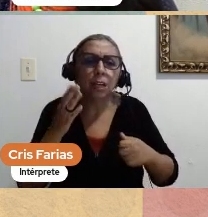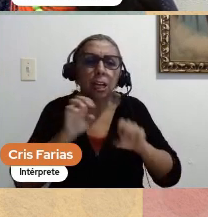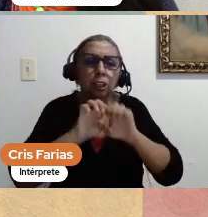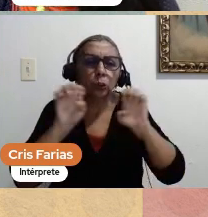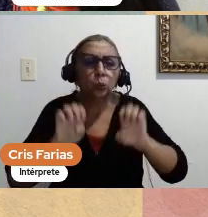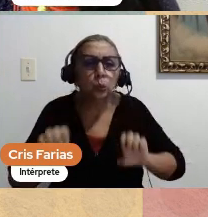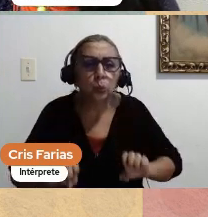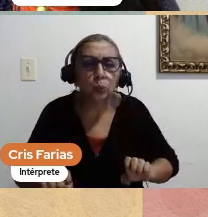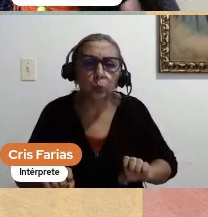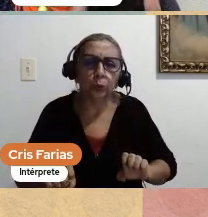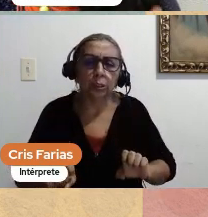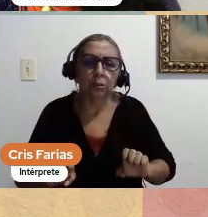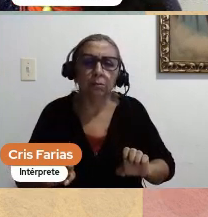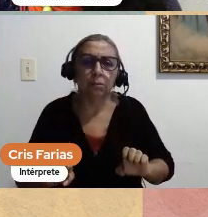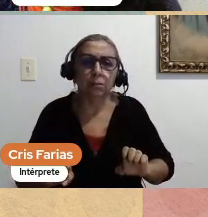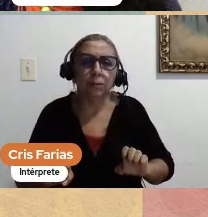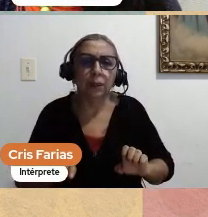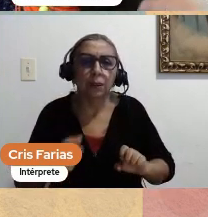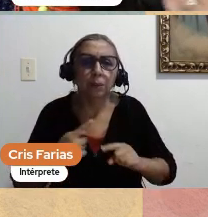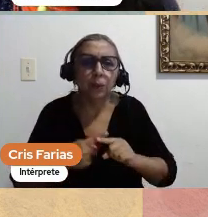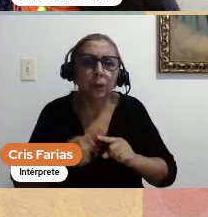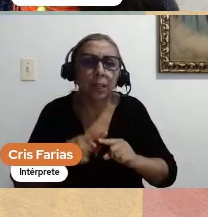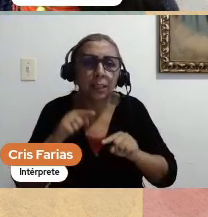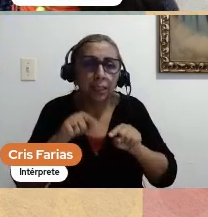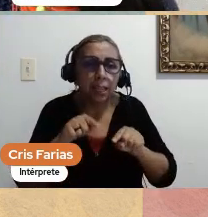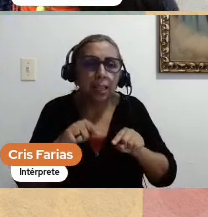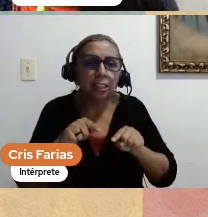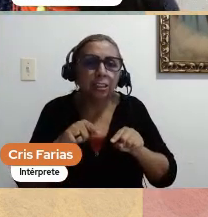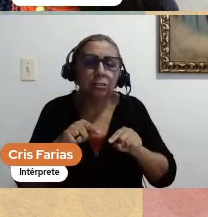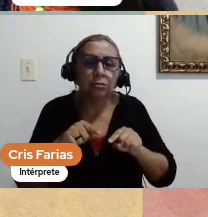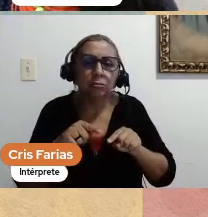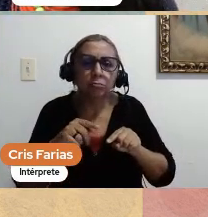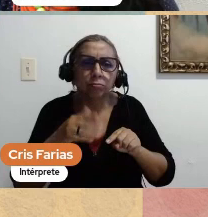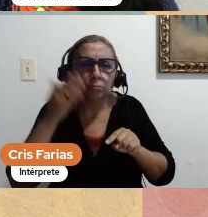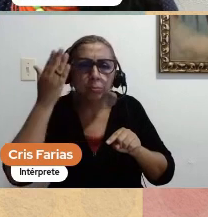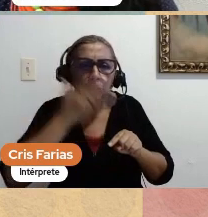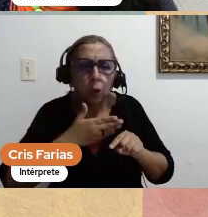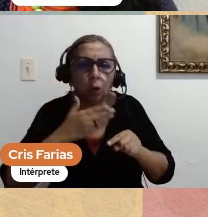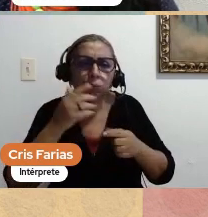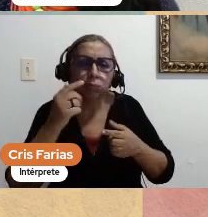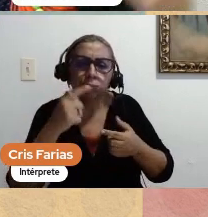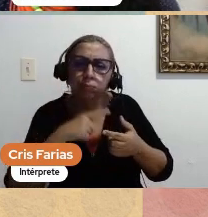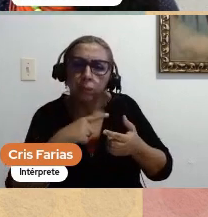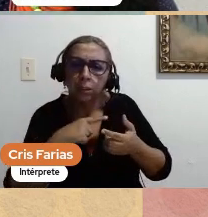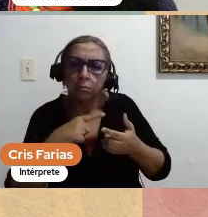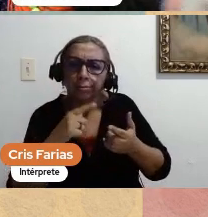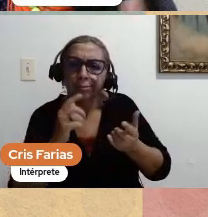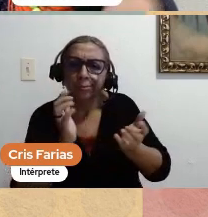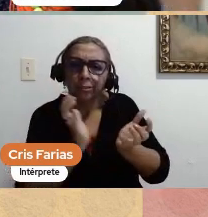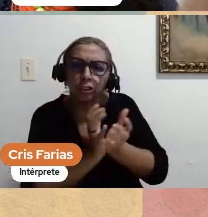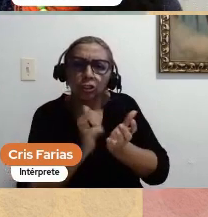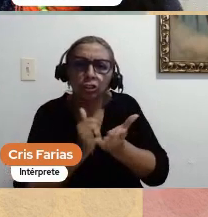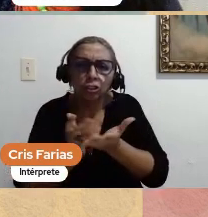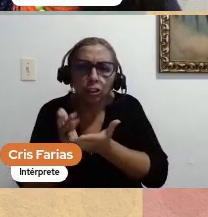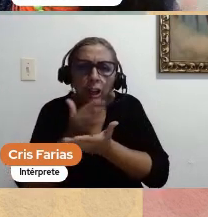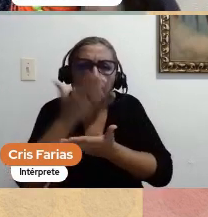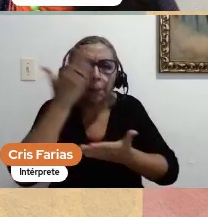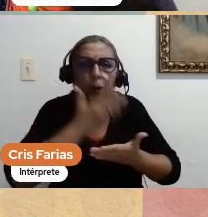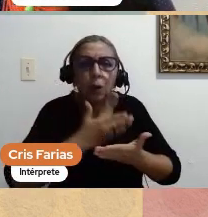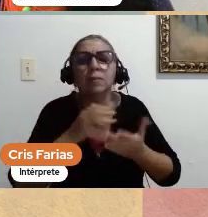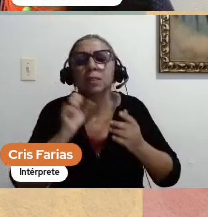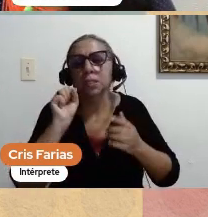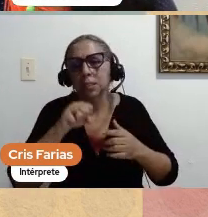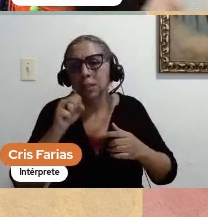o acervo, para que, a partir dele, visto, né, dito que teve o diagnóstico, sim, se pensar